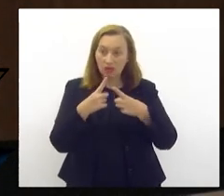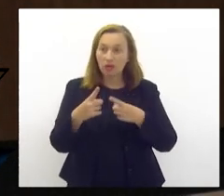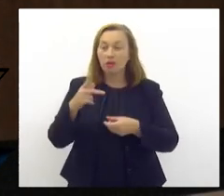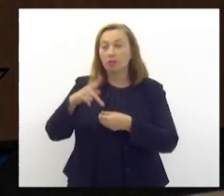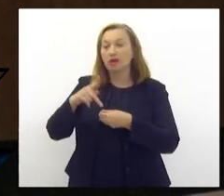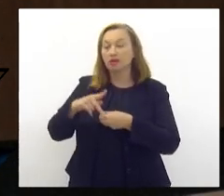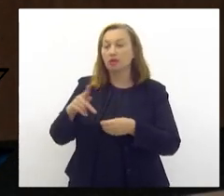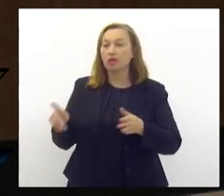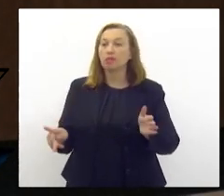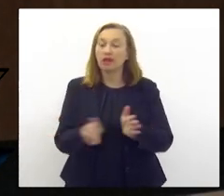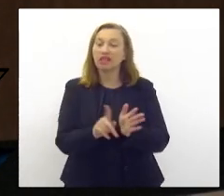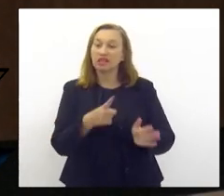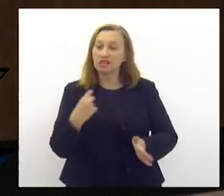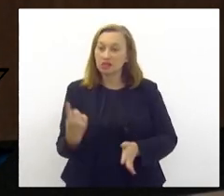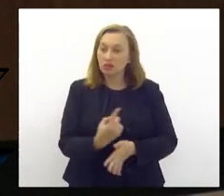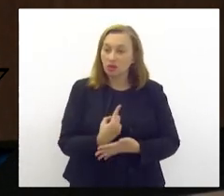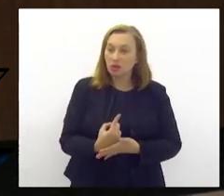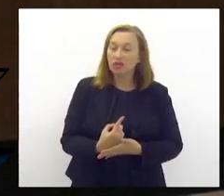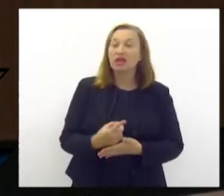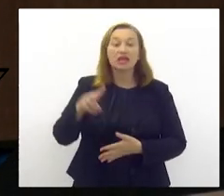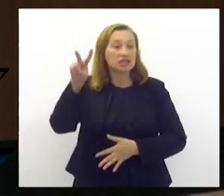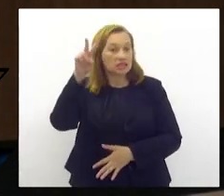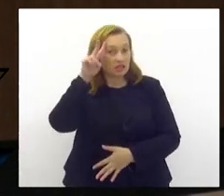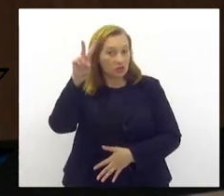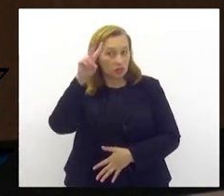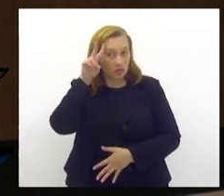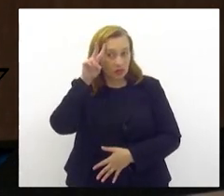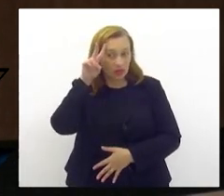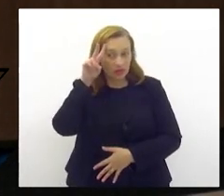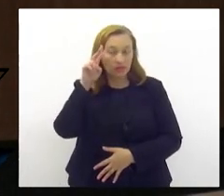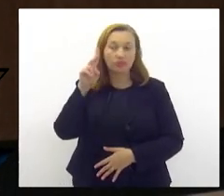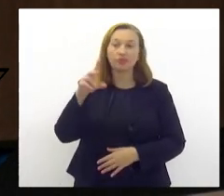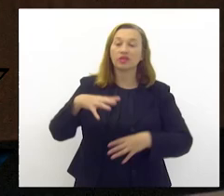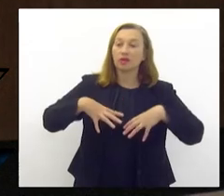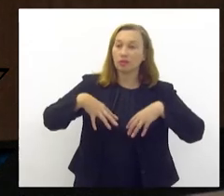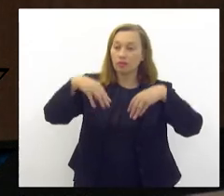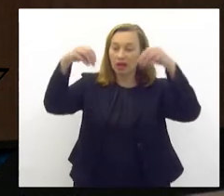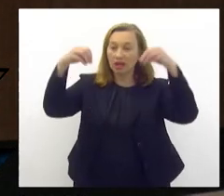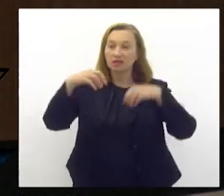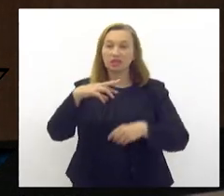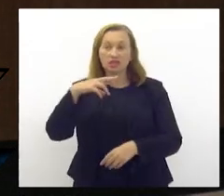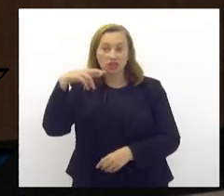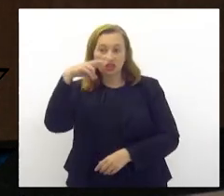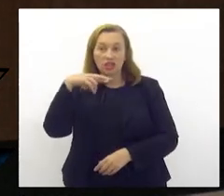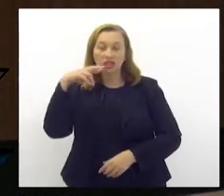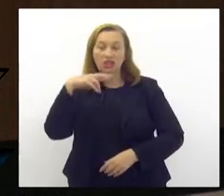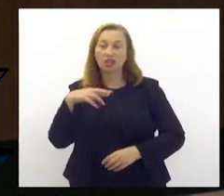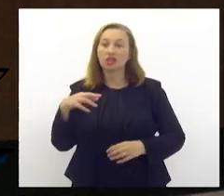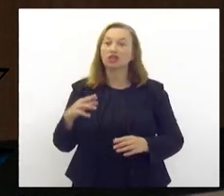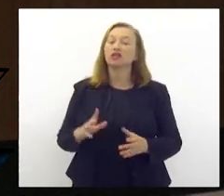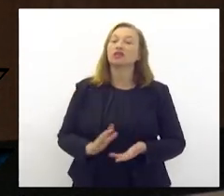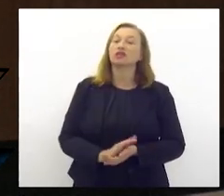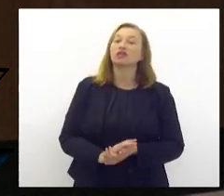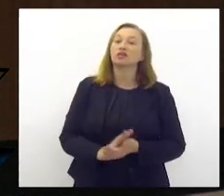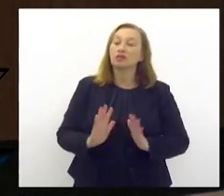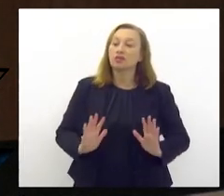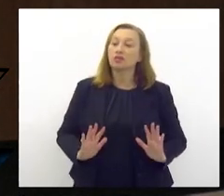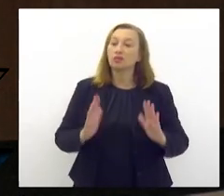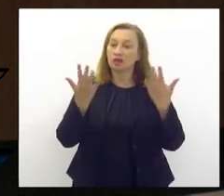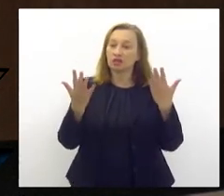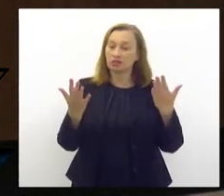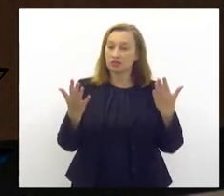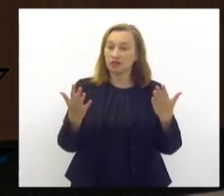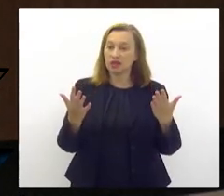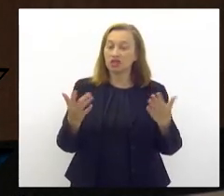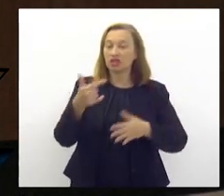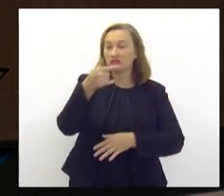né? Nós estaremos, na segunda-feira, no Palácio Tiradentes, realizando um ato de comemorativo